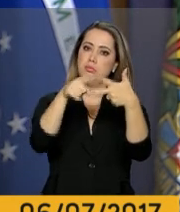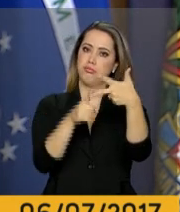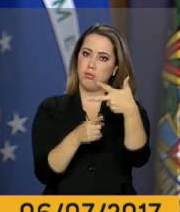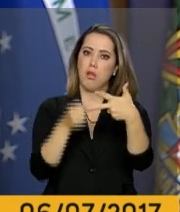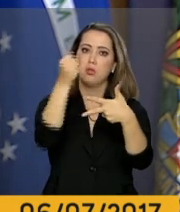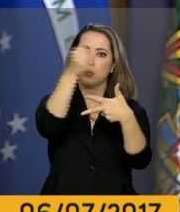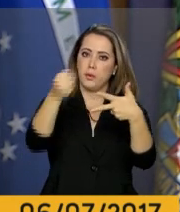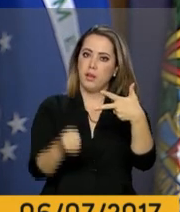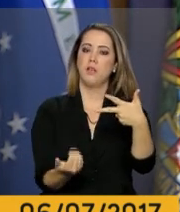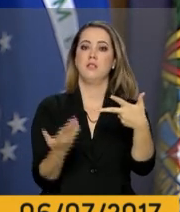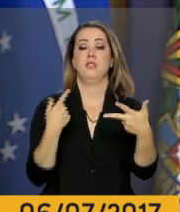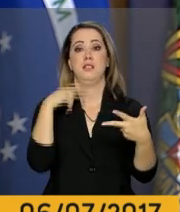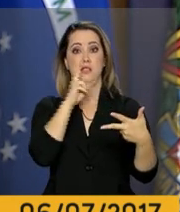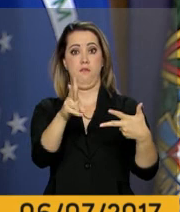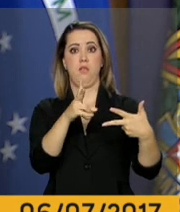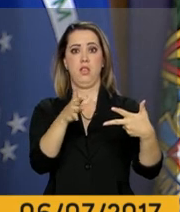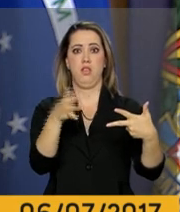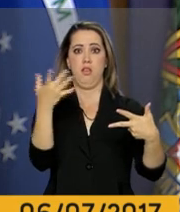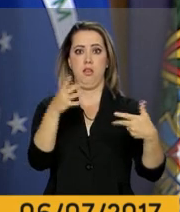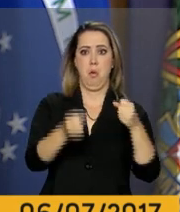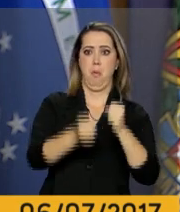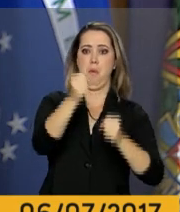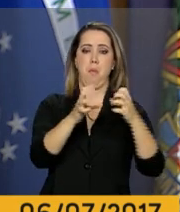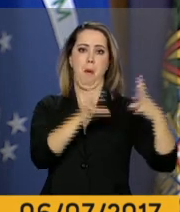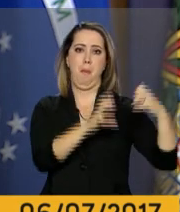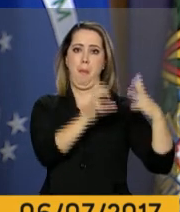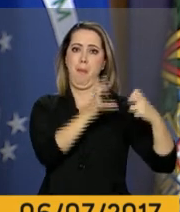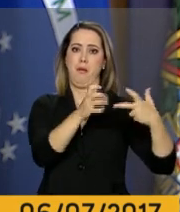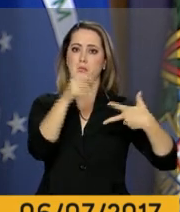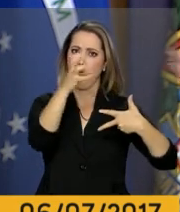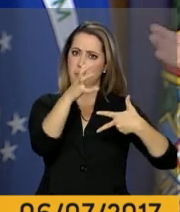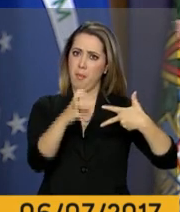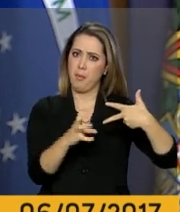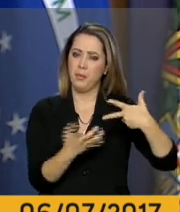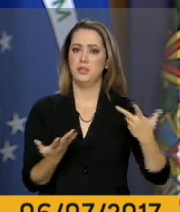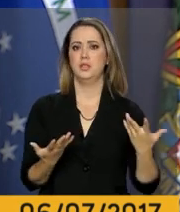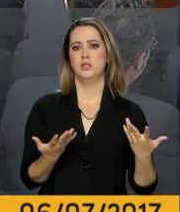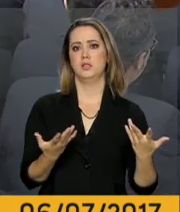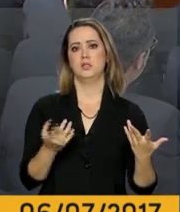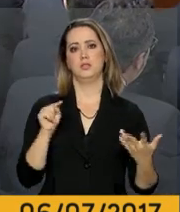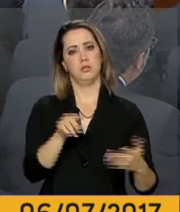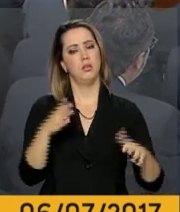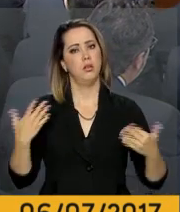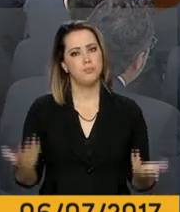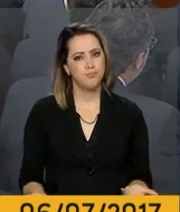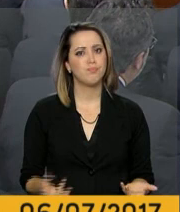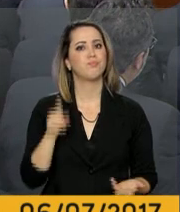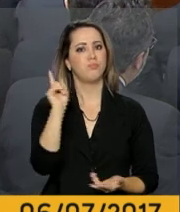verifica muitas muitas vezes é a tentativa de desarmar usar os poderes está tudo isso meus amigos